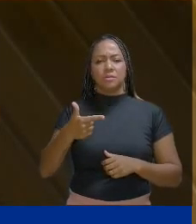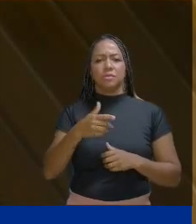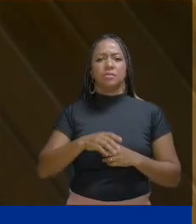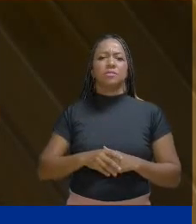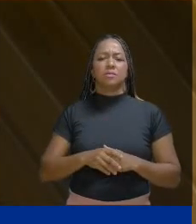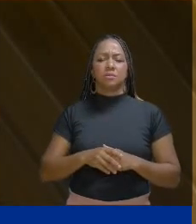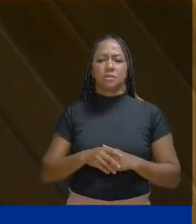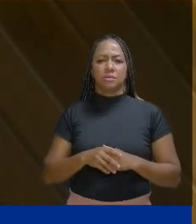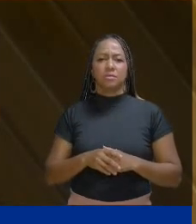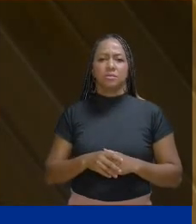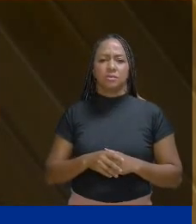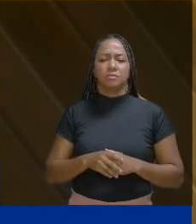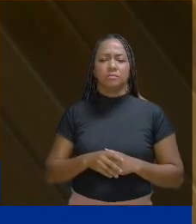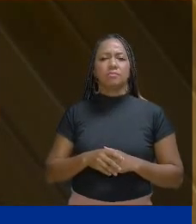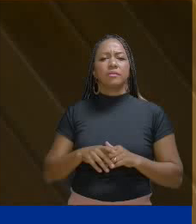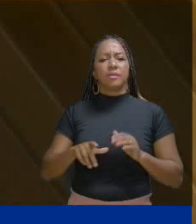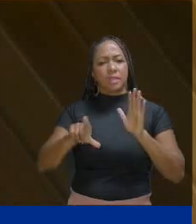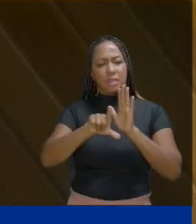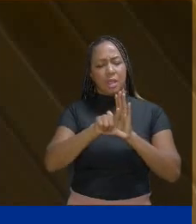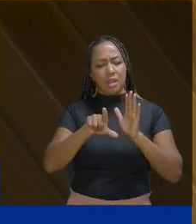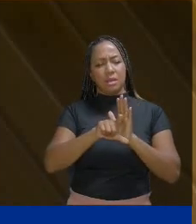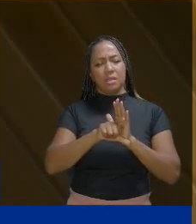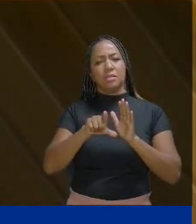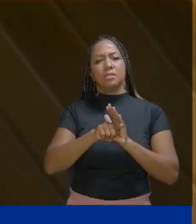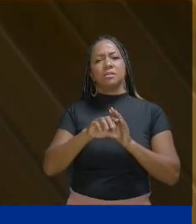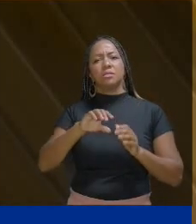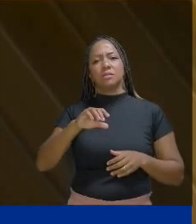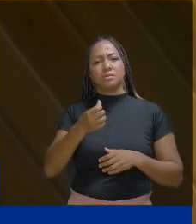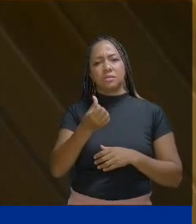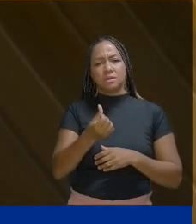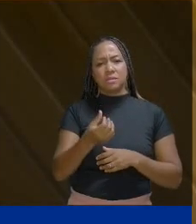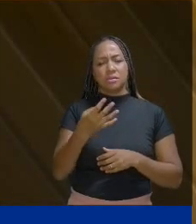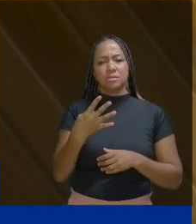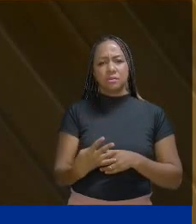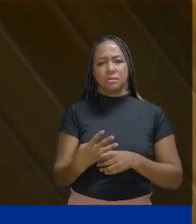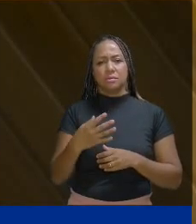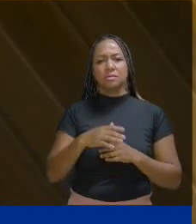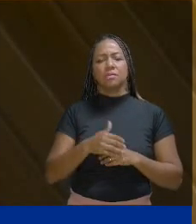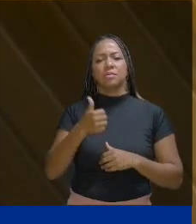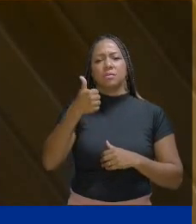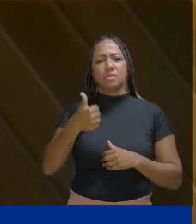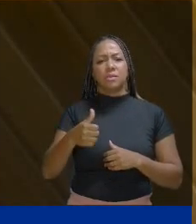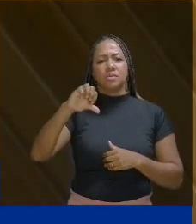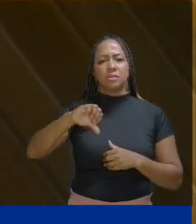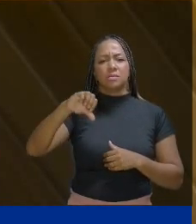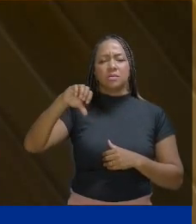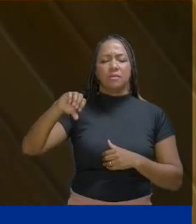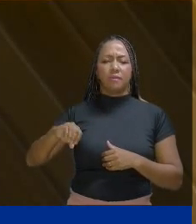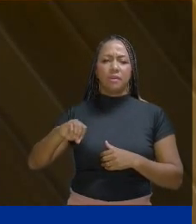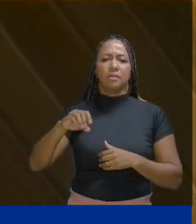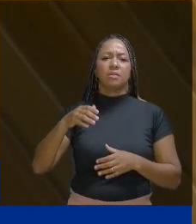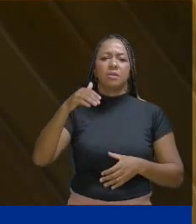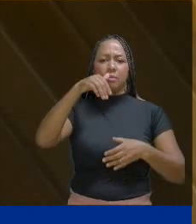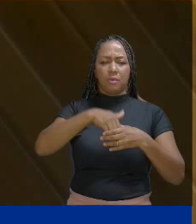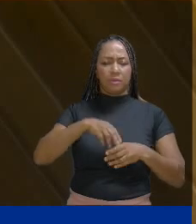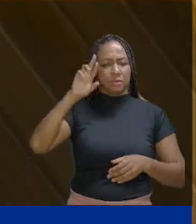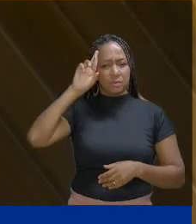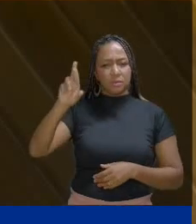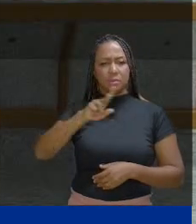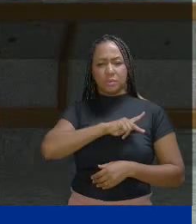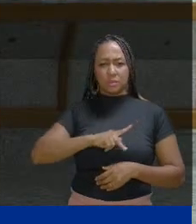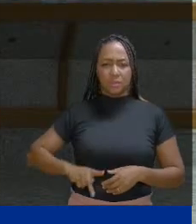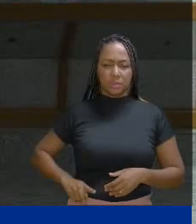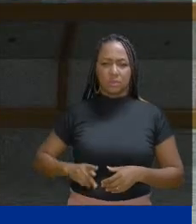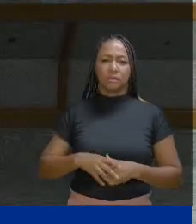inciso 14, ambos da Lei Complementar número 64 de 1990. Esse é o voto, senhor